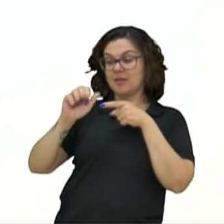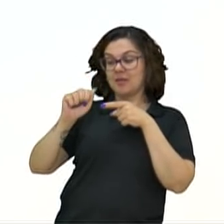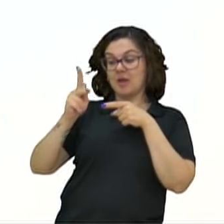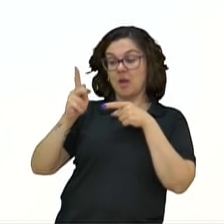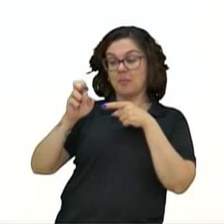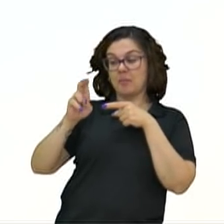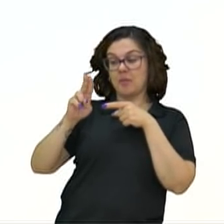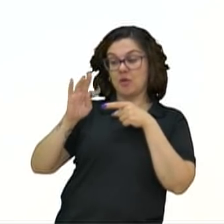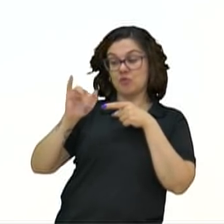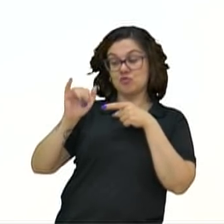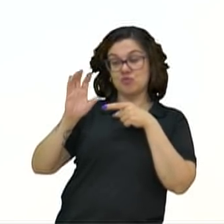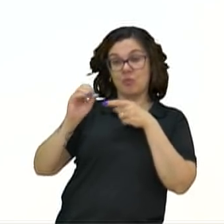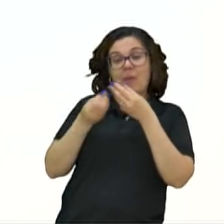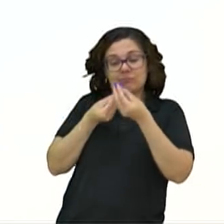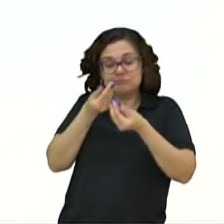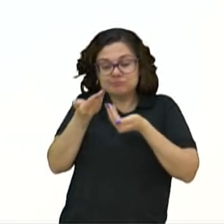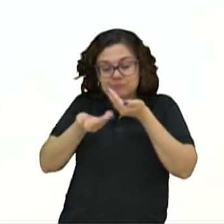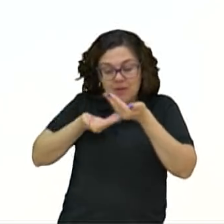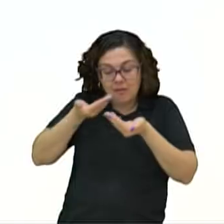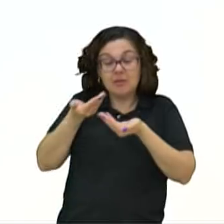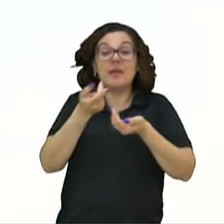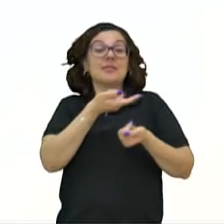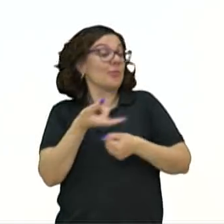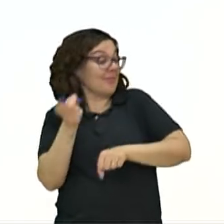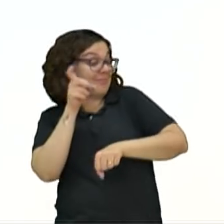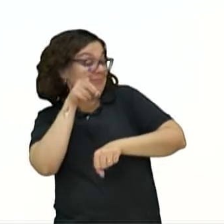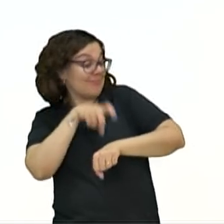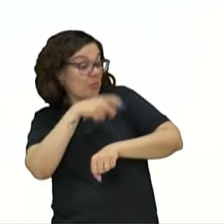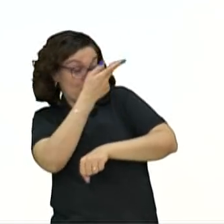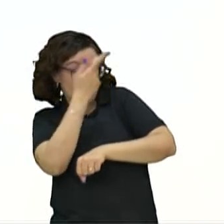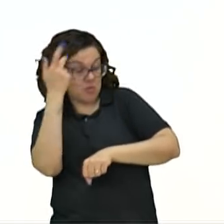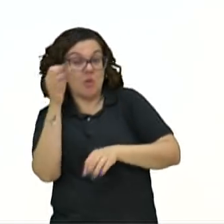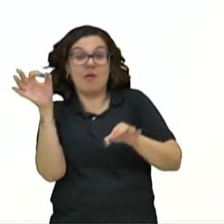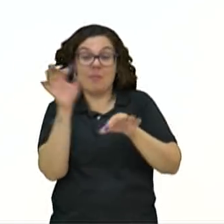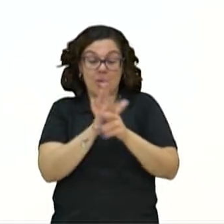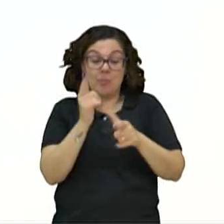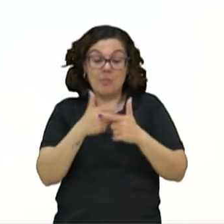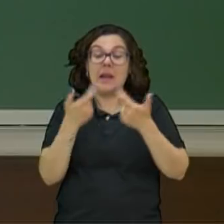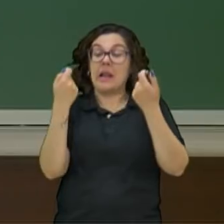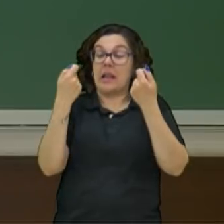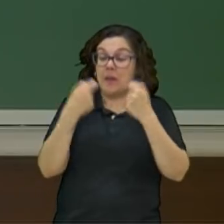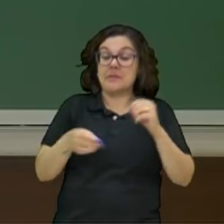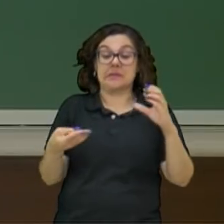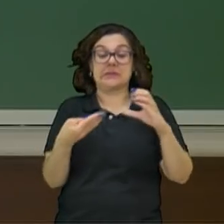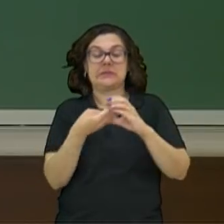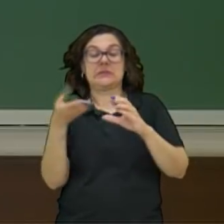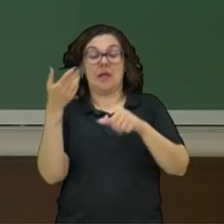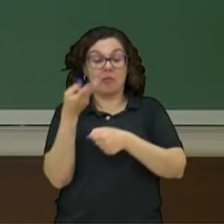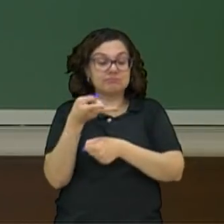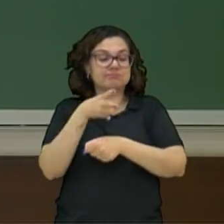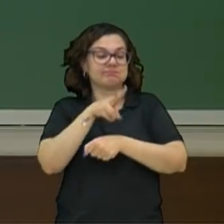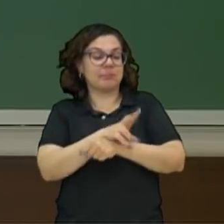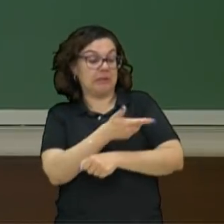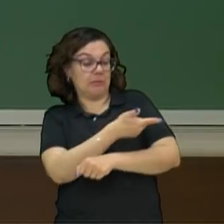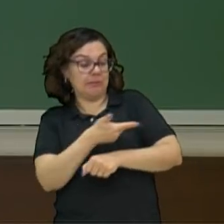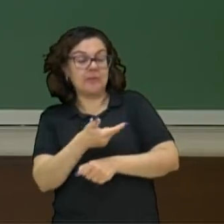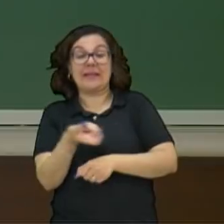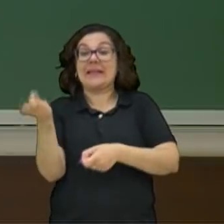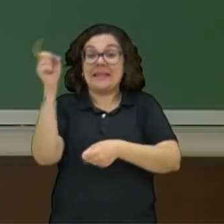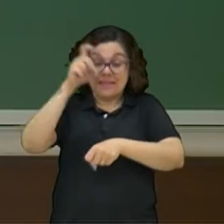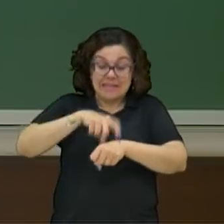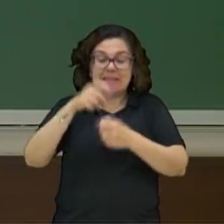É quando não dá tempo dela produzir os seus anticorpos e ela precisa receber imediatamente